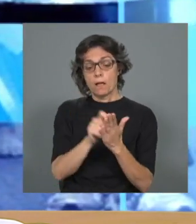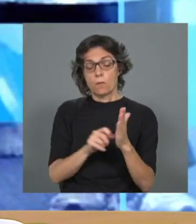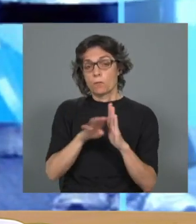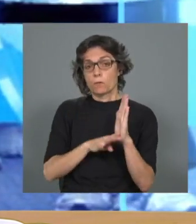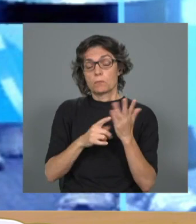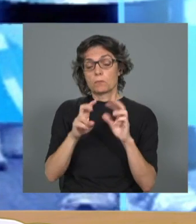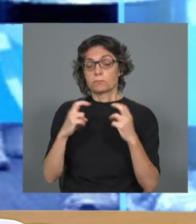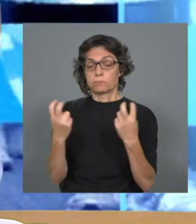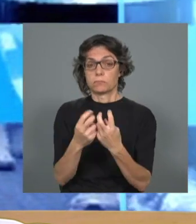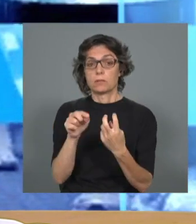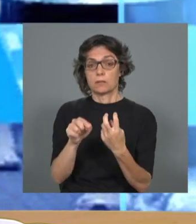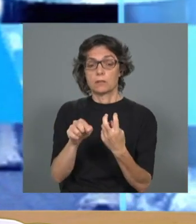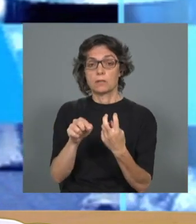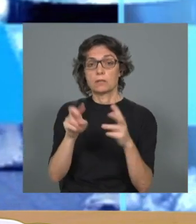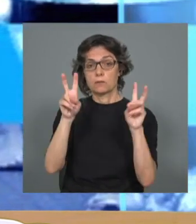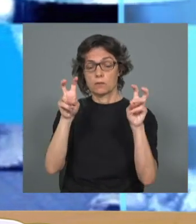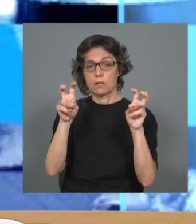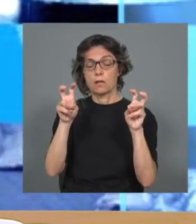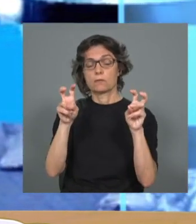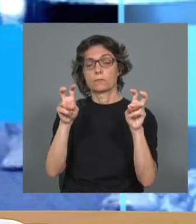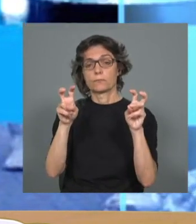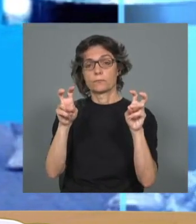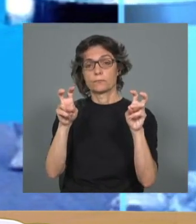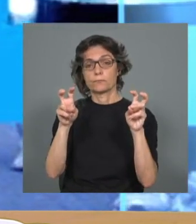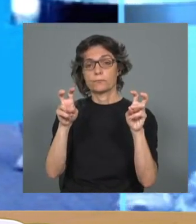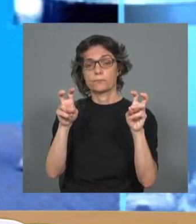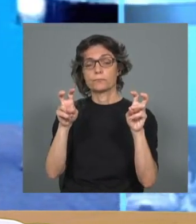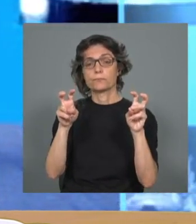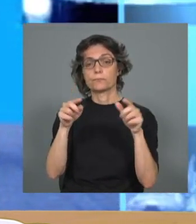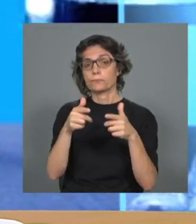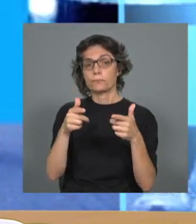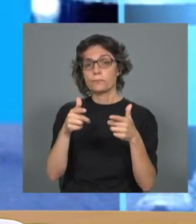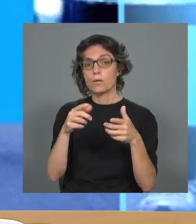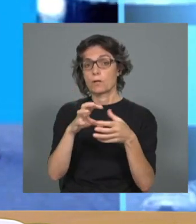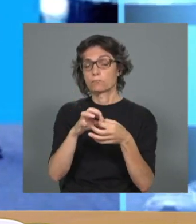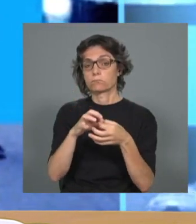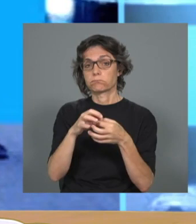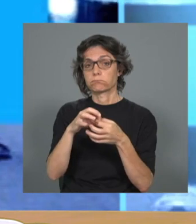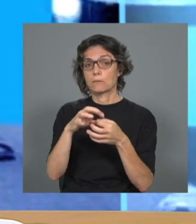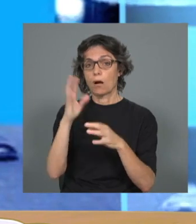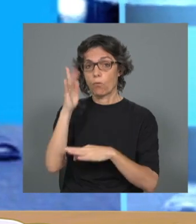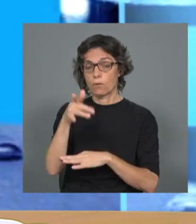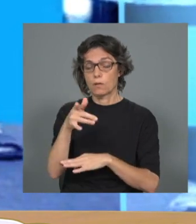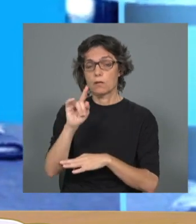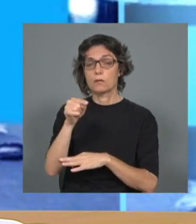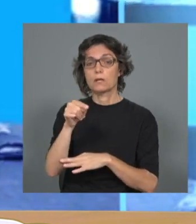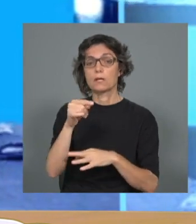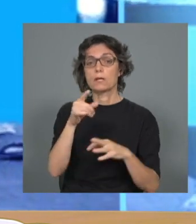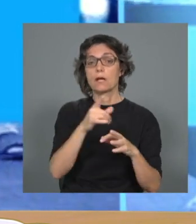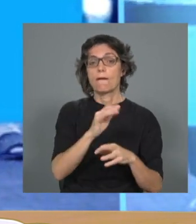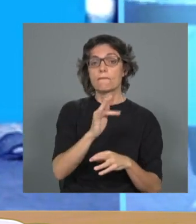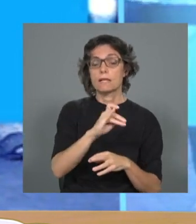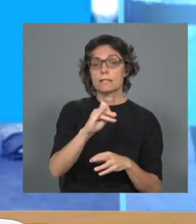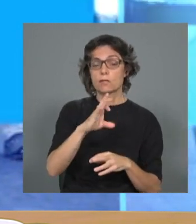mesa redonda sobre o tema, sobre o lema do Congresso, em que teremos connosco Francisco Ferreira,